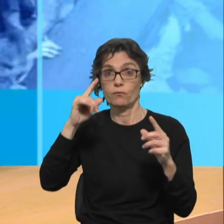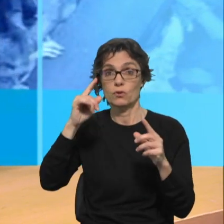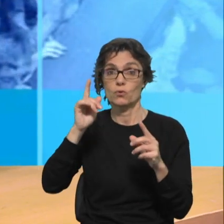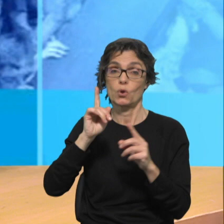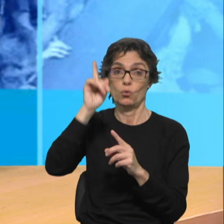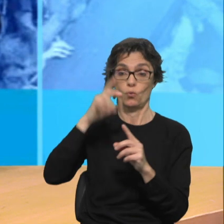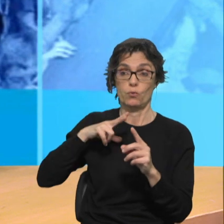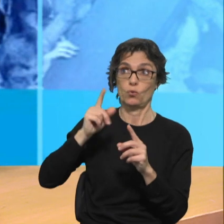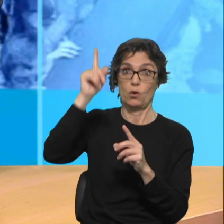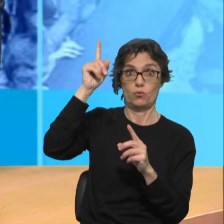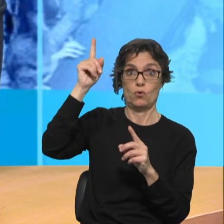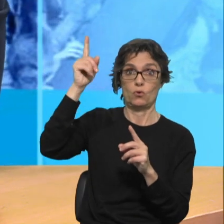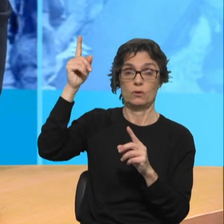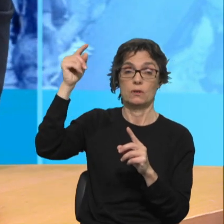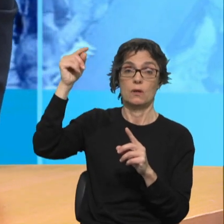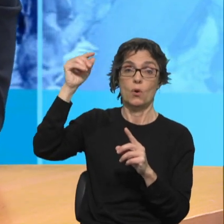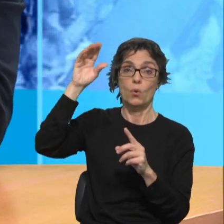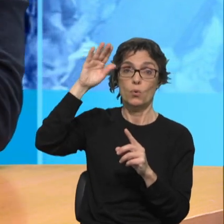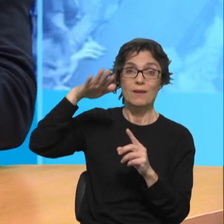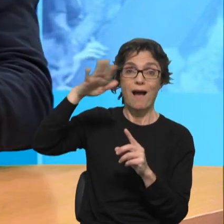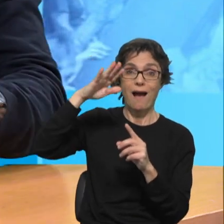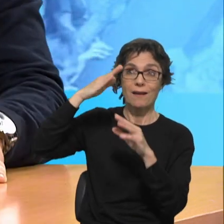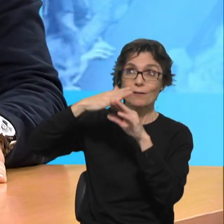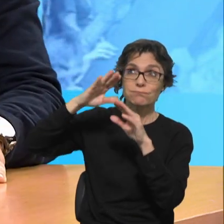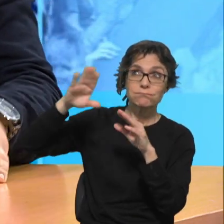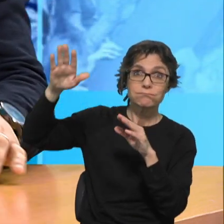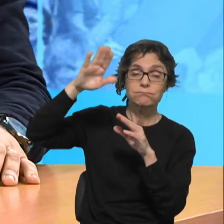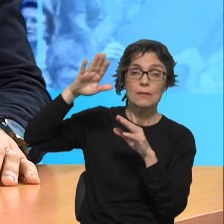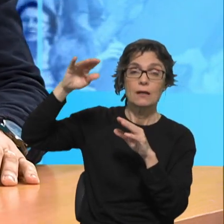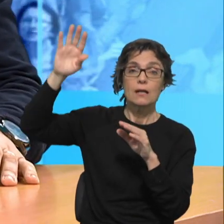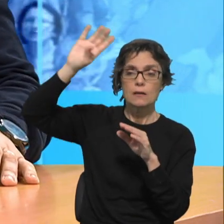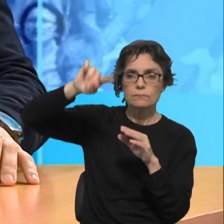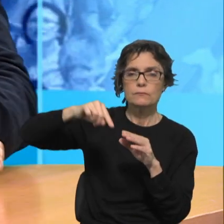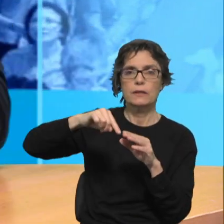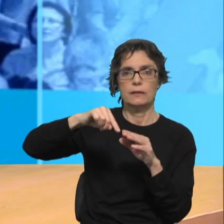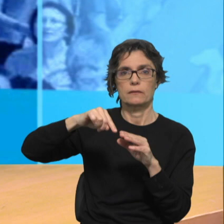interior, e isso depois cria outras dificuldades ainda acrescidas à profissão.